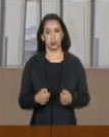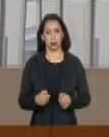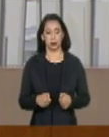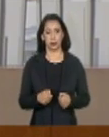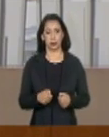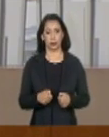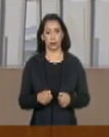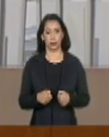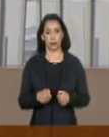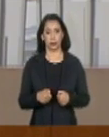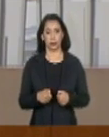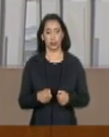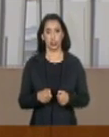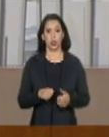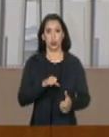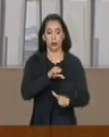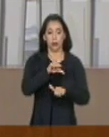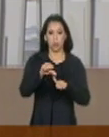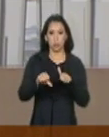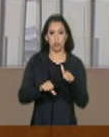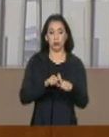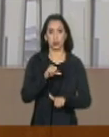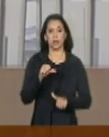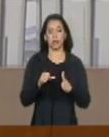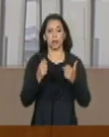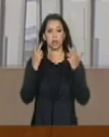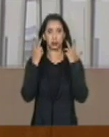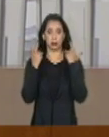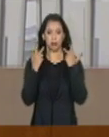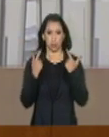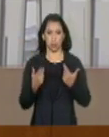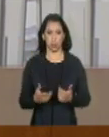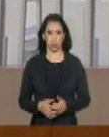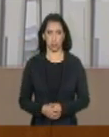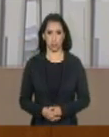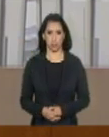uma alteração normativa.